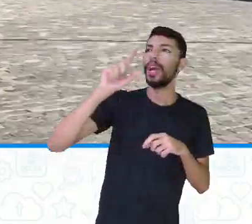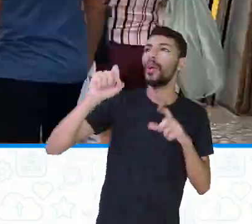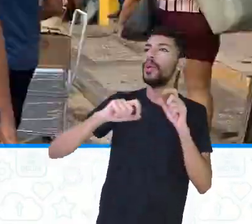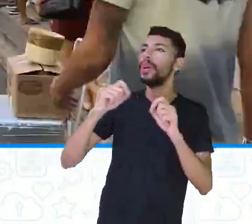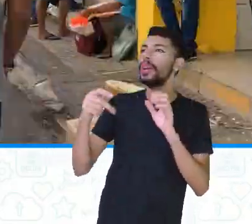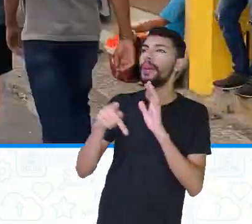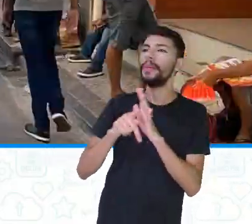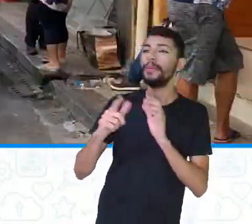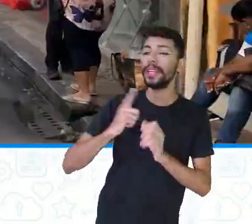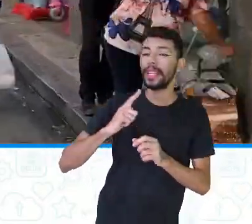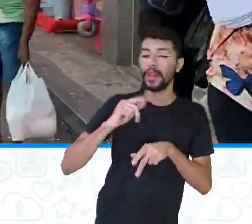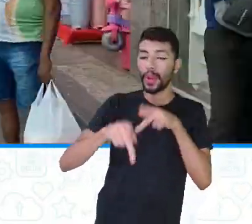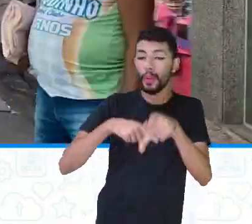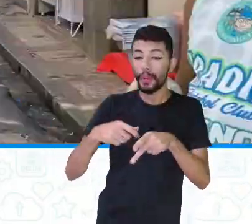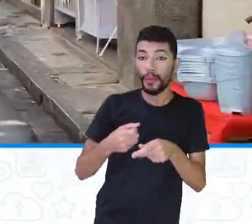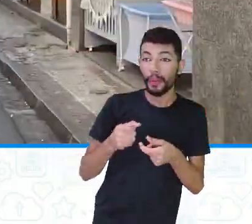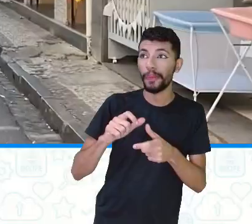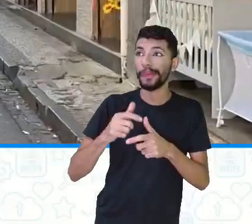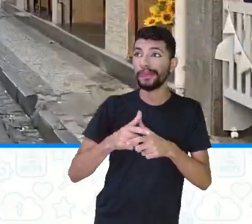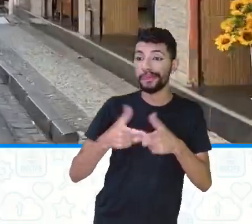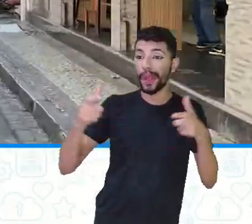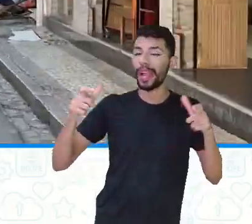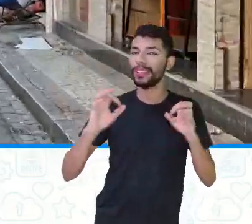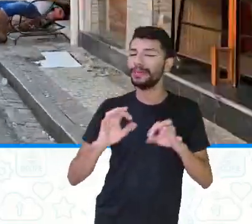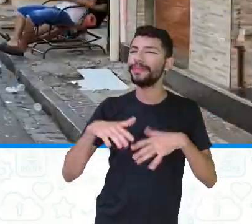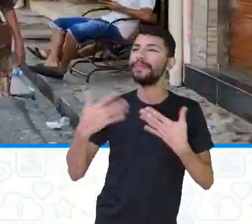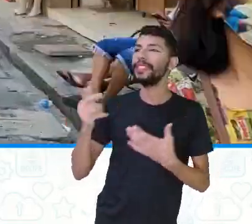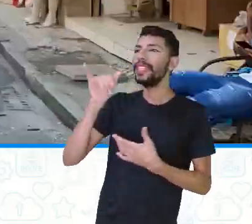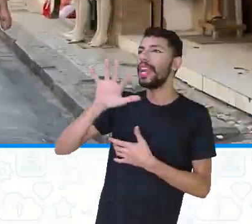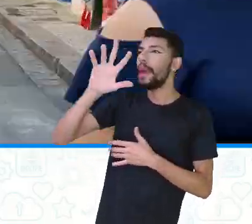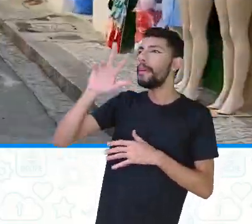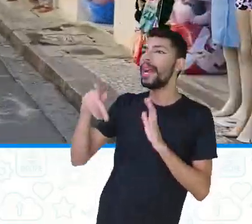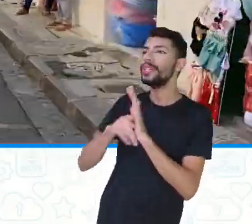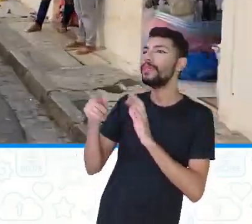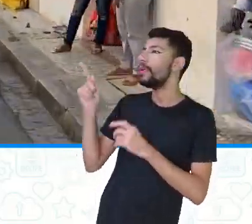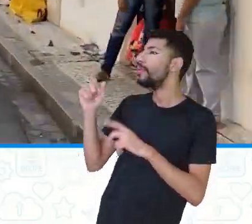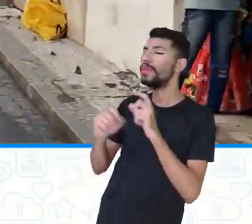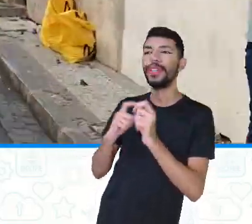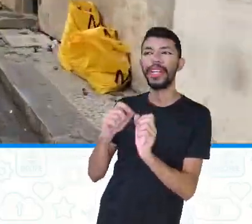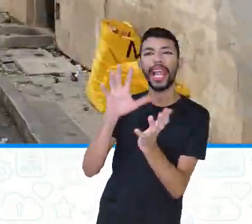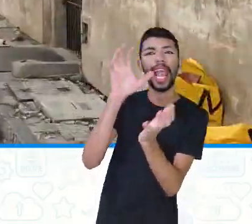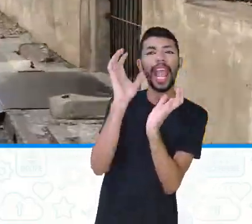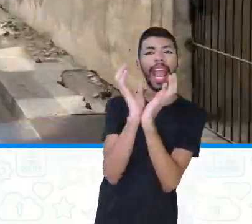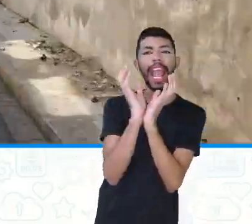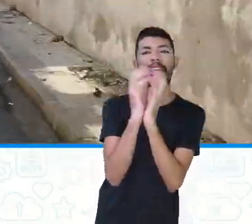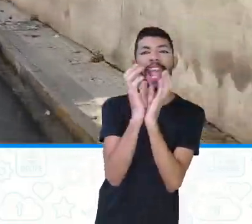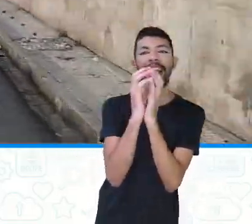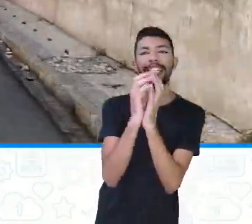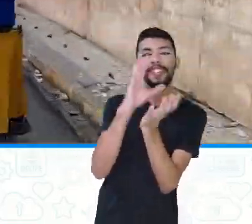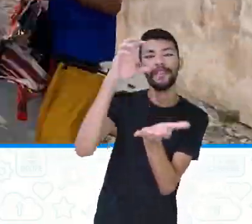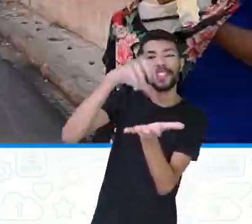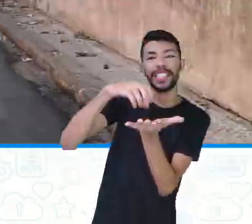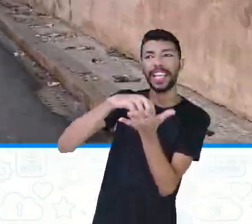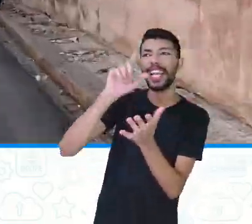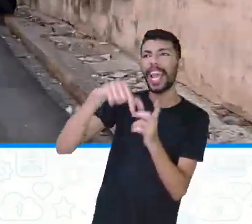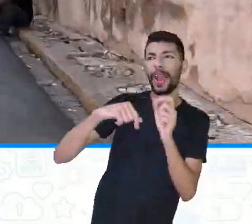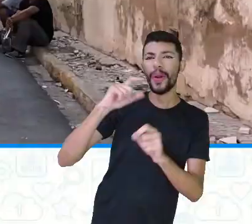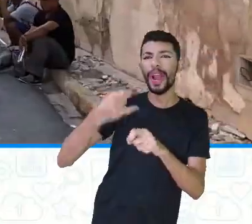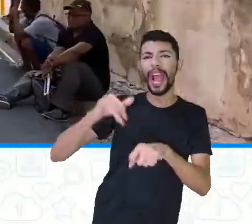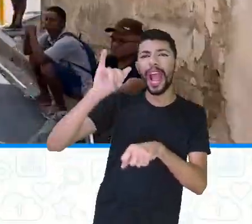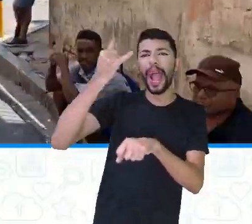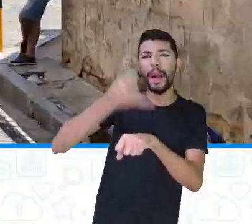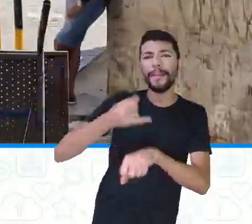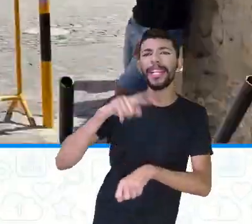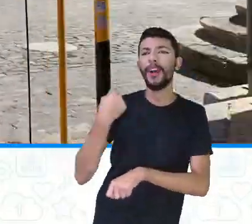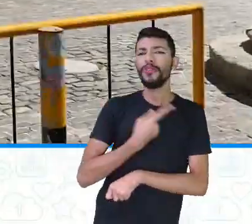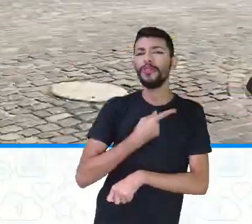propósito. A gente tá aqui com a imagem do centro do Recife, né? A nossa capital, eu acho que é